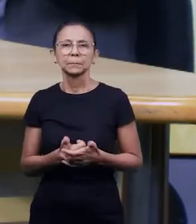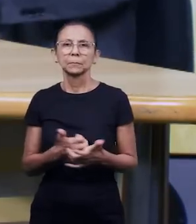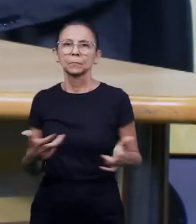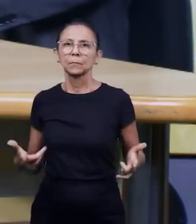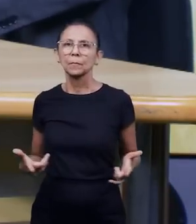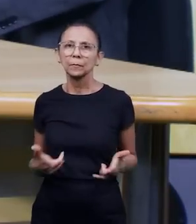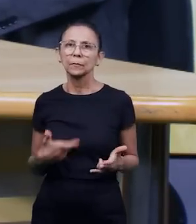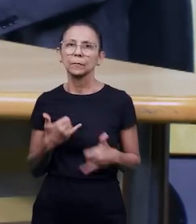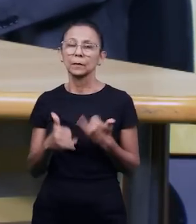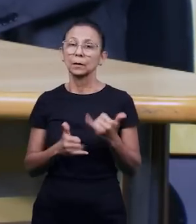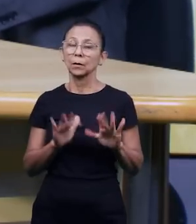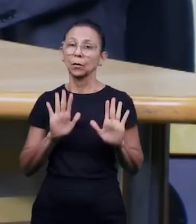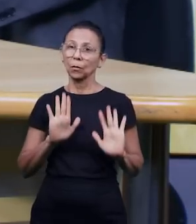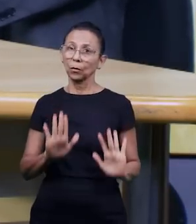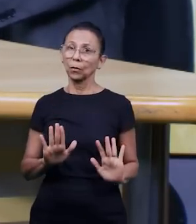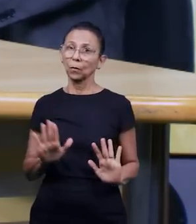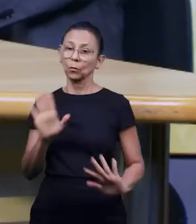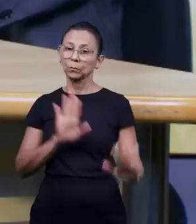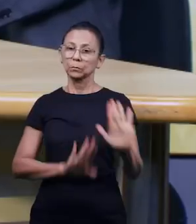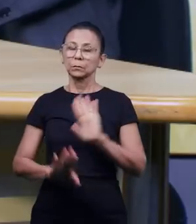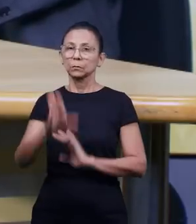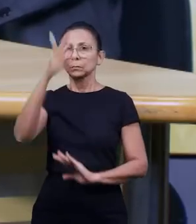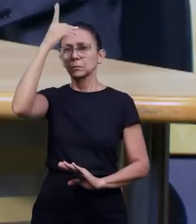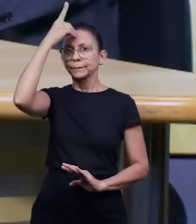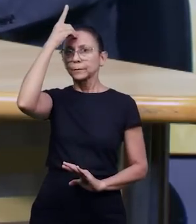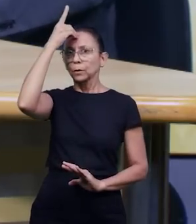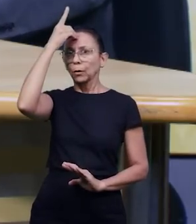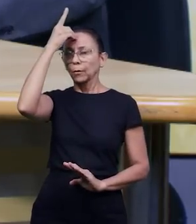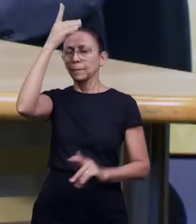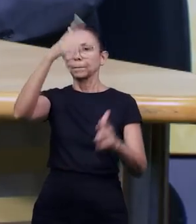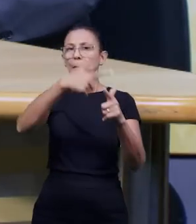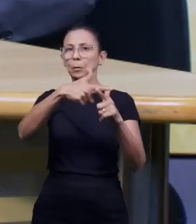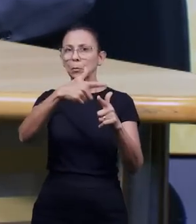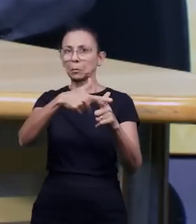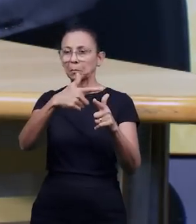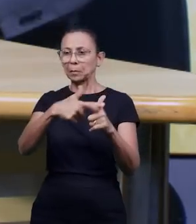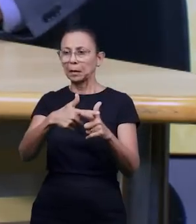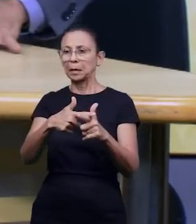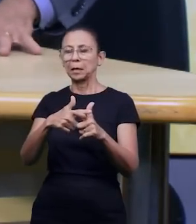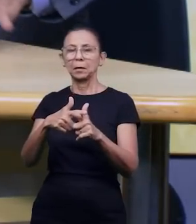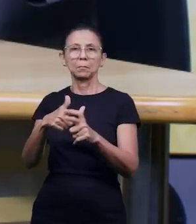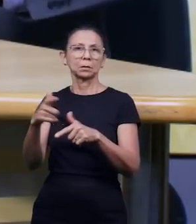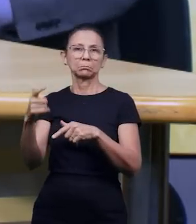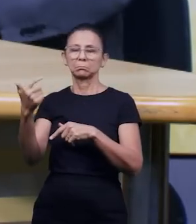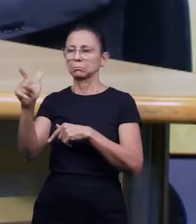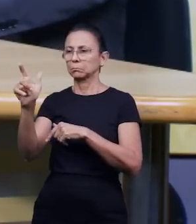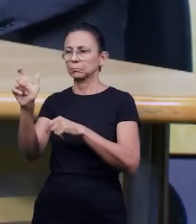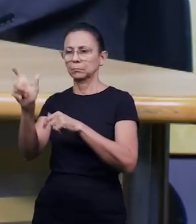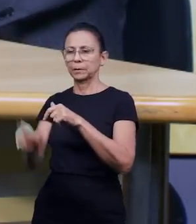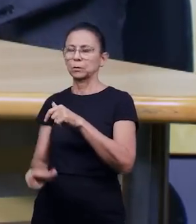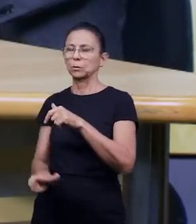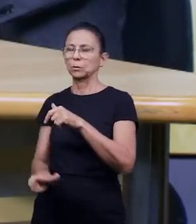teve com você, com a sua família. Entendeu? Está aí o dom. O senhor